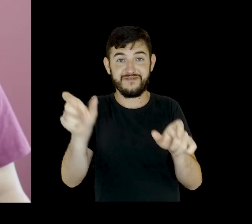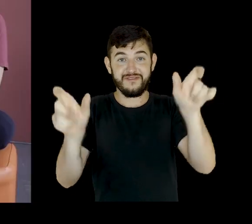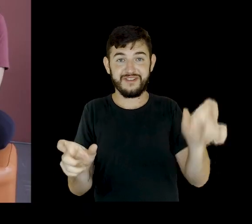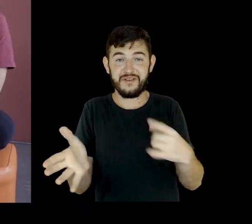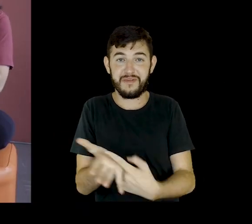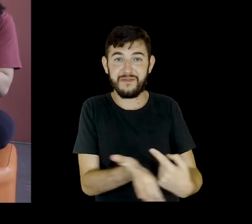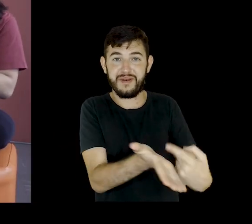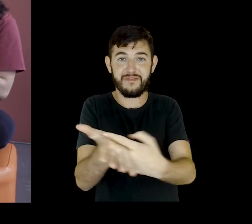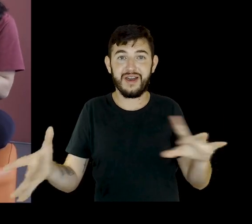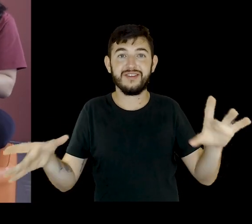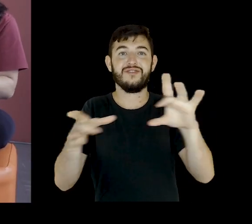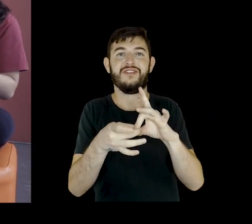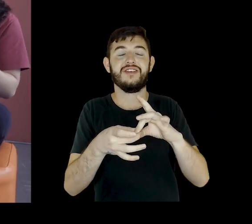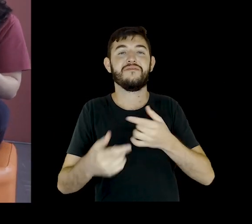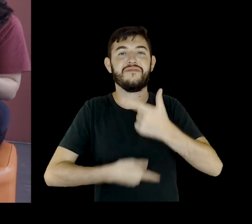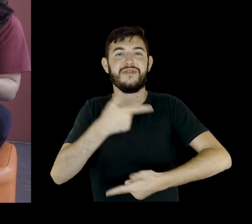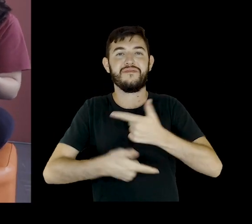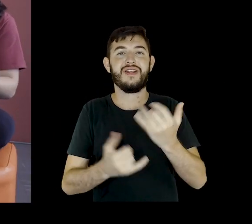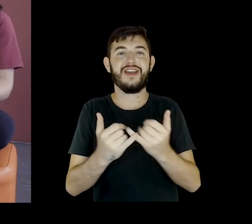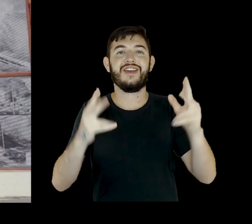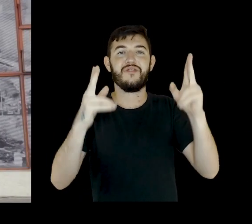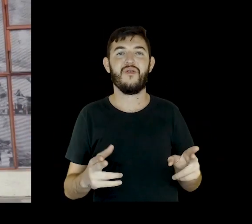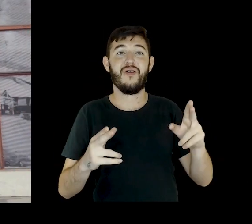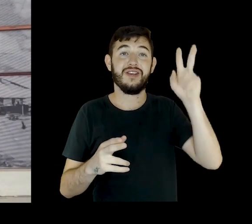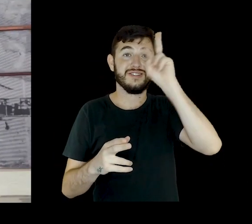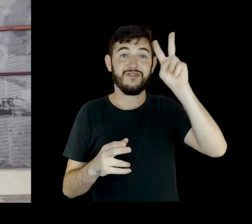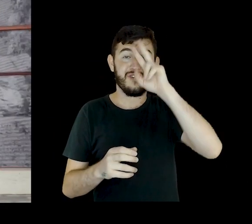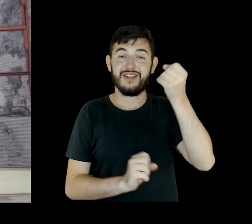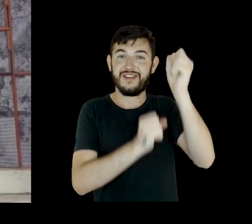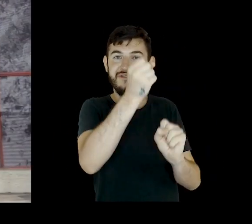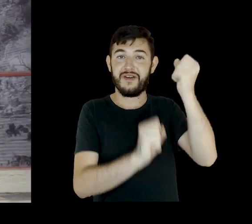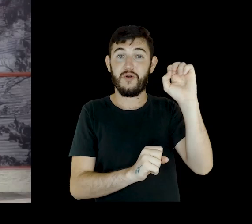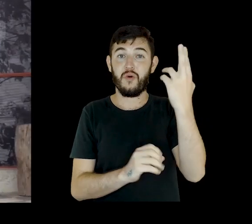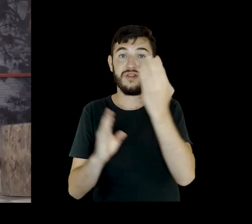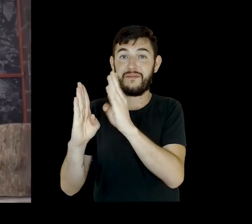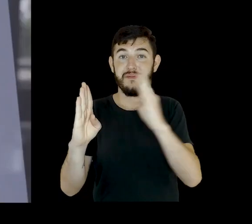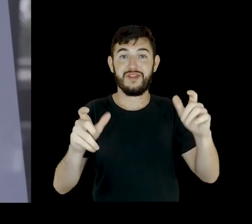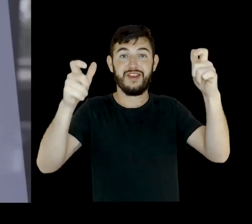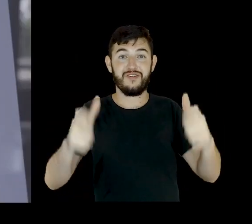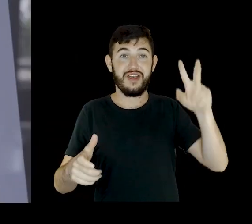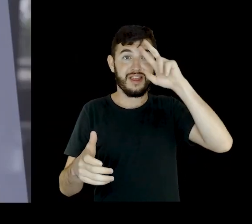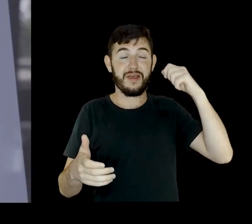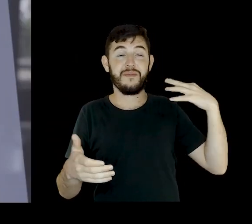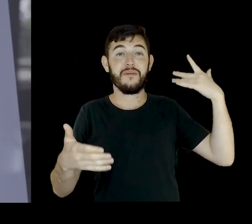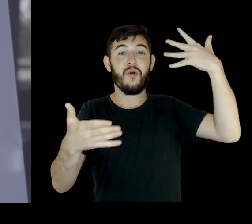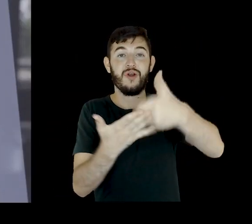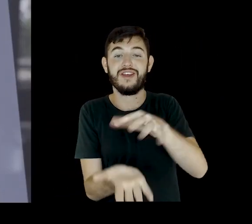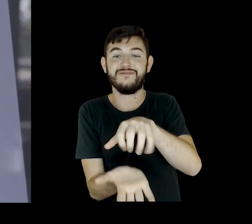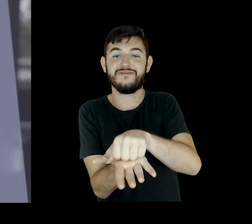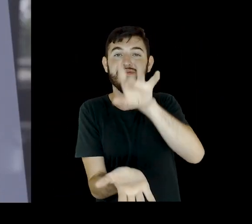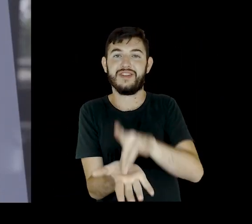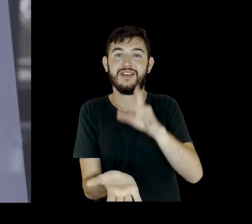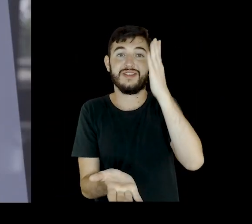coisa? Tudo em torno dessa história da fábrica também, aqui da biblioteca como sendo um ponto aglutinador dessas memórias também. Saber